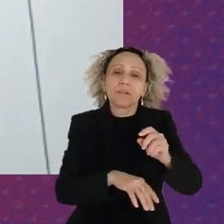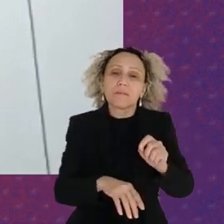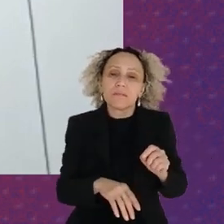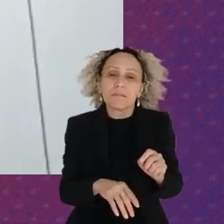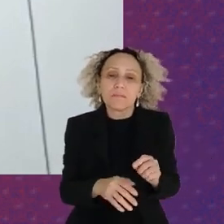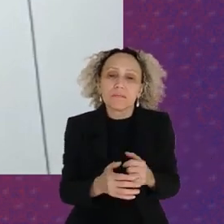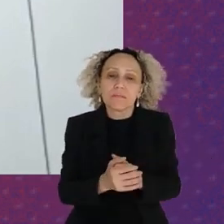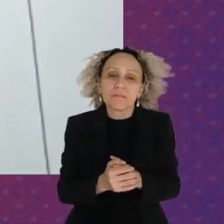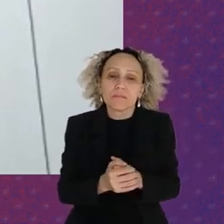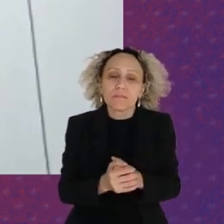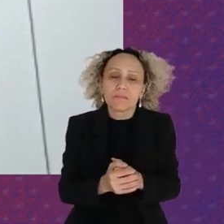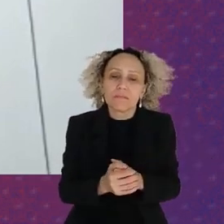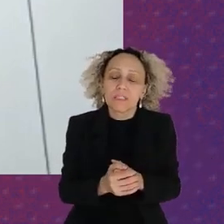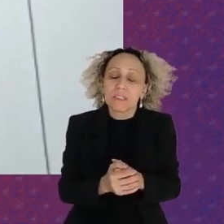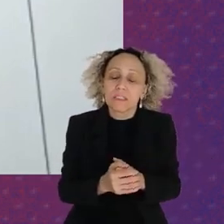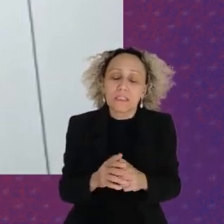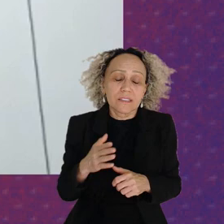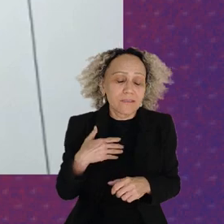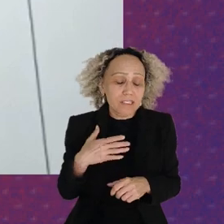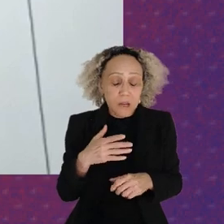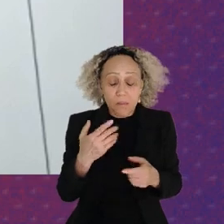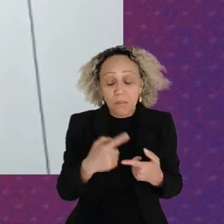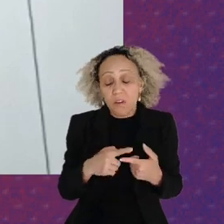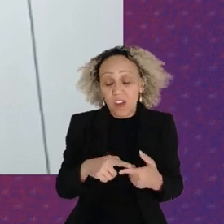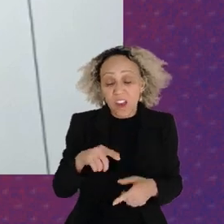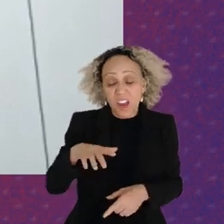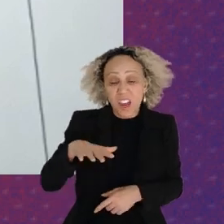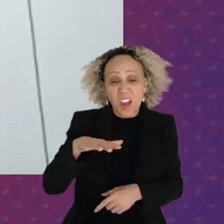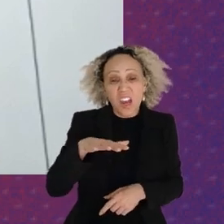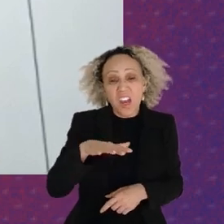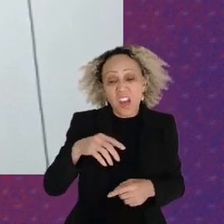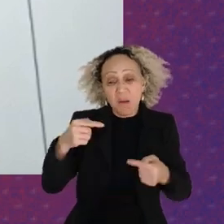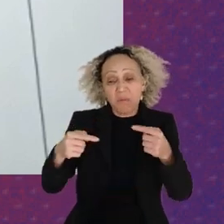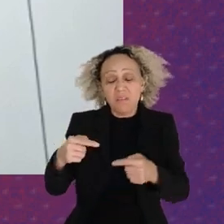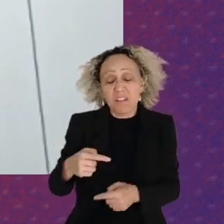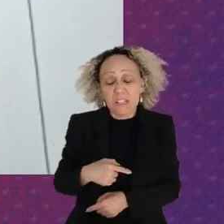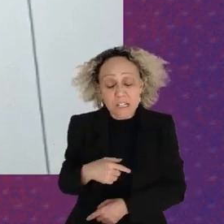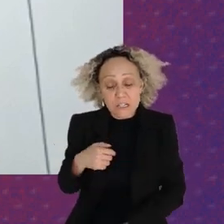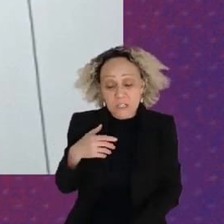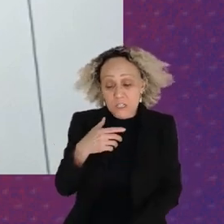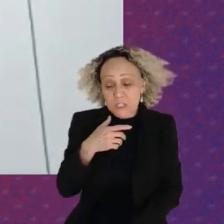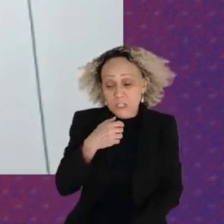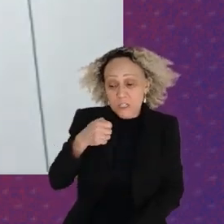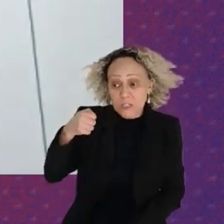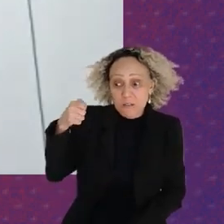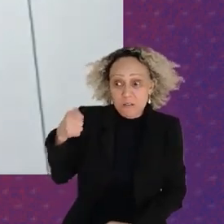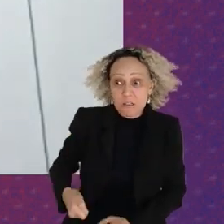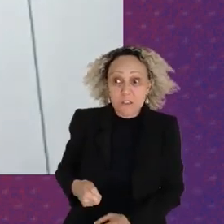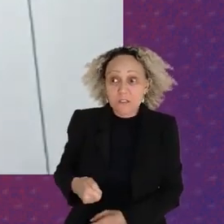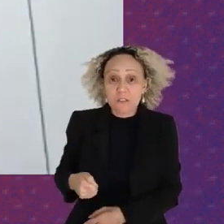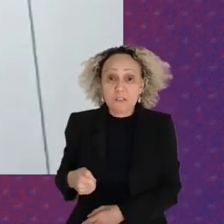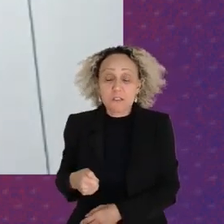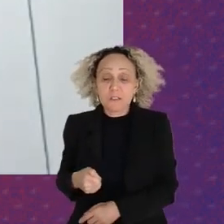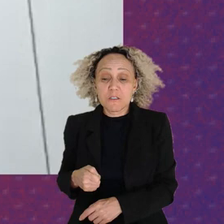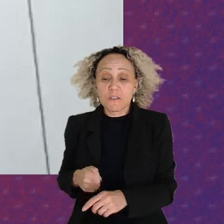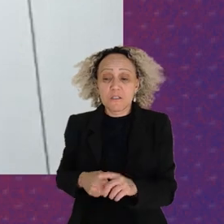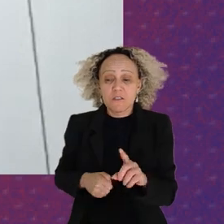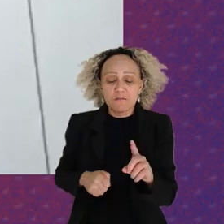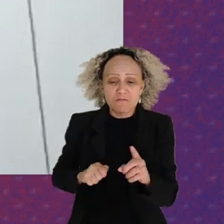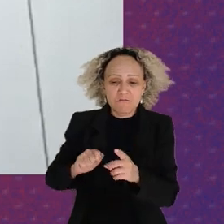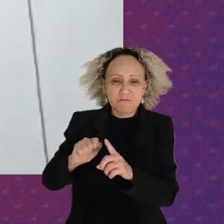violência extremamente machista, extremamente misógina. A nossa ministra Cida Gonçalves, assim como as